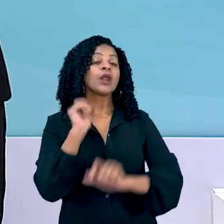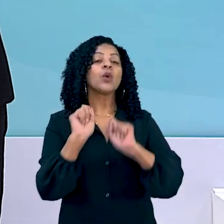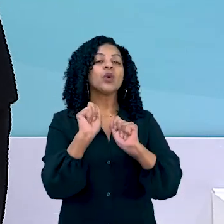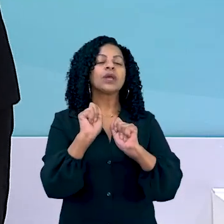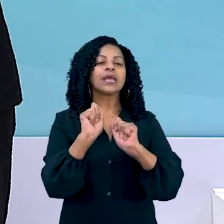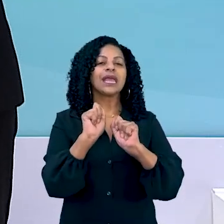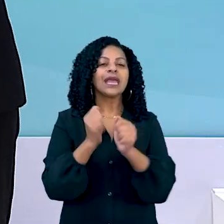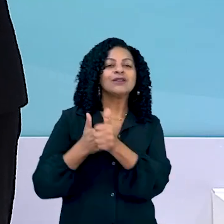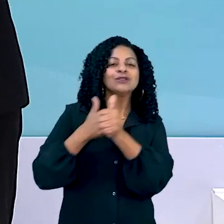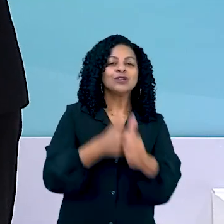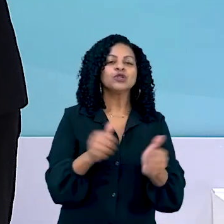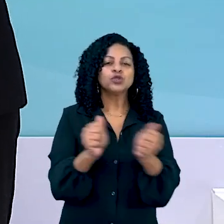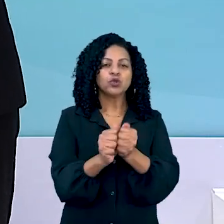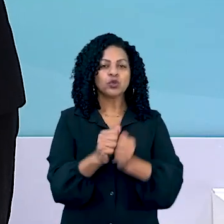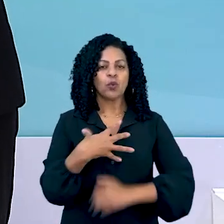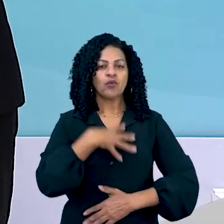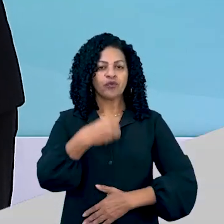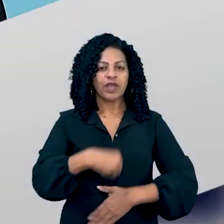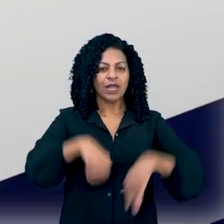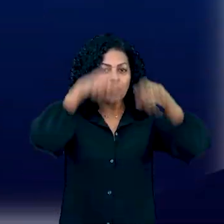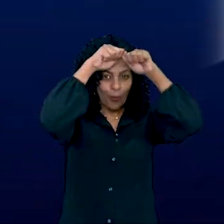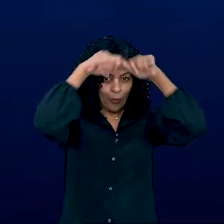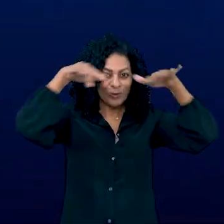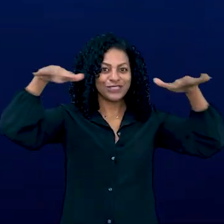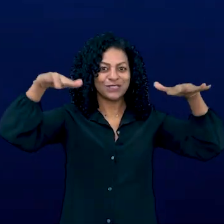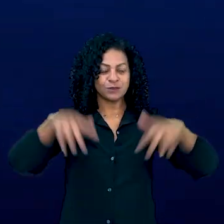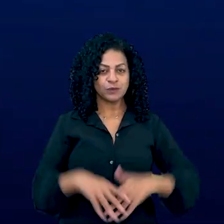para acompanhar tratamento de filho com autismo.